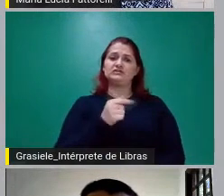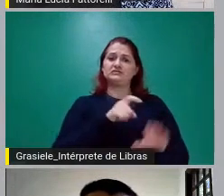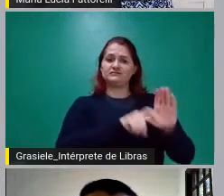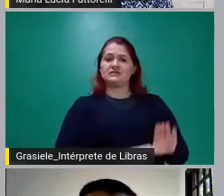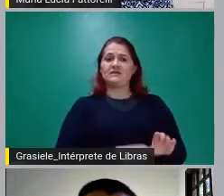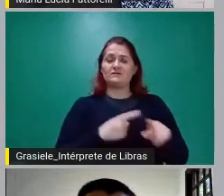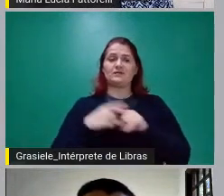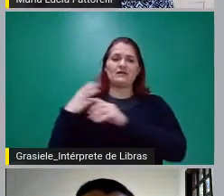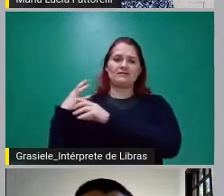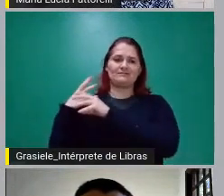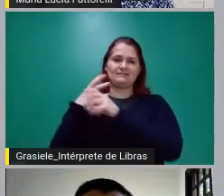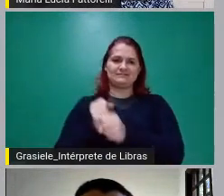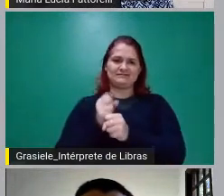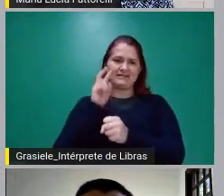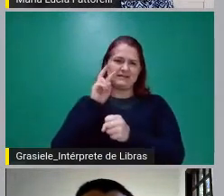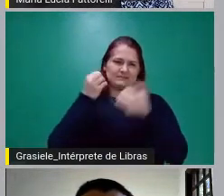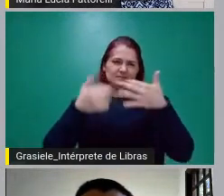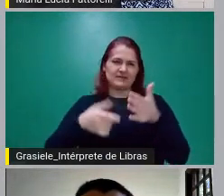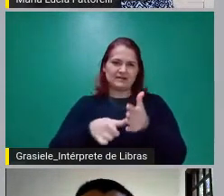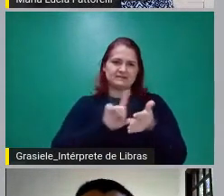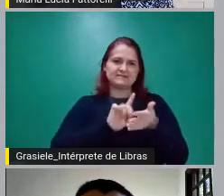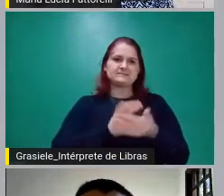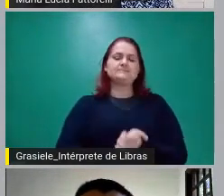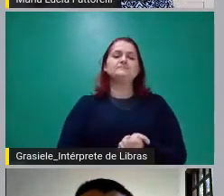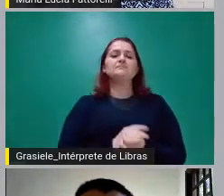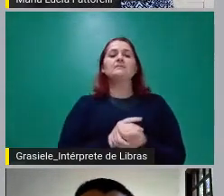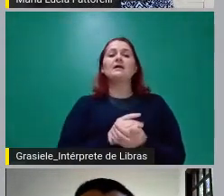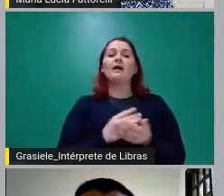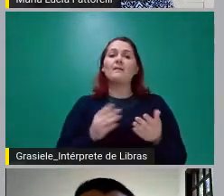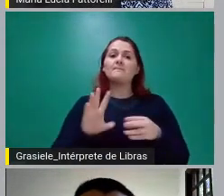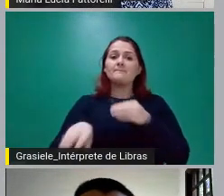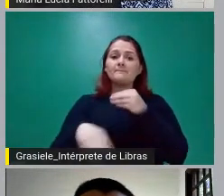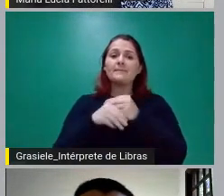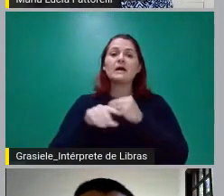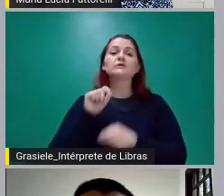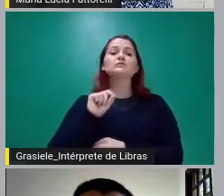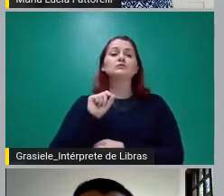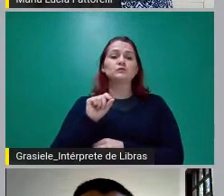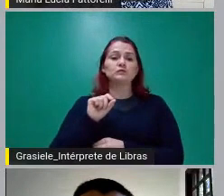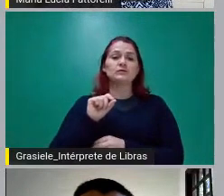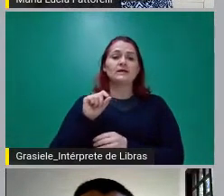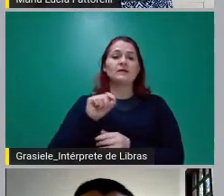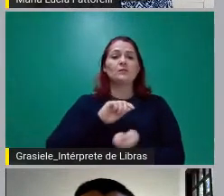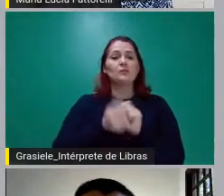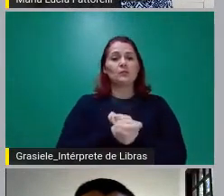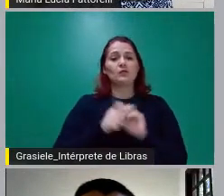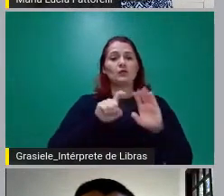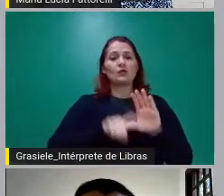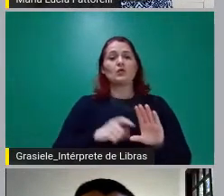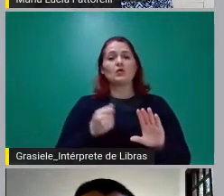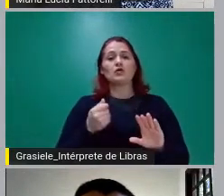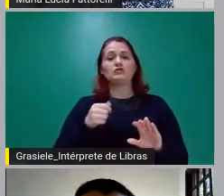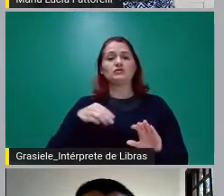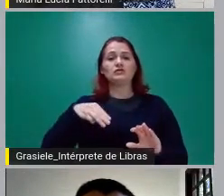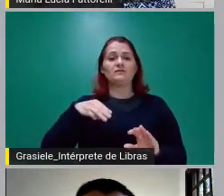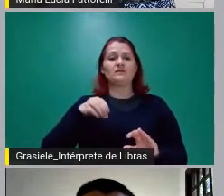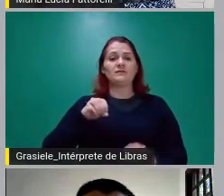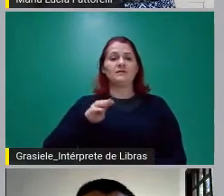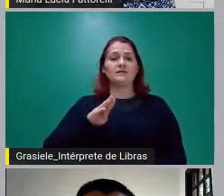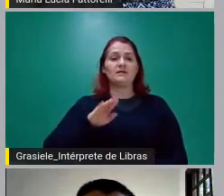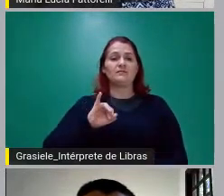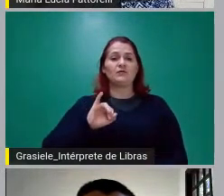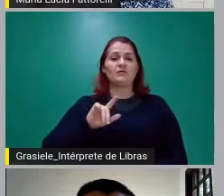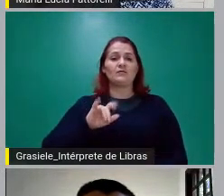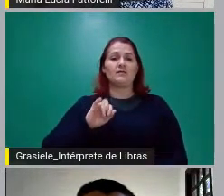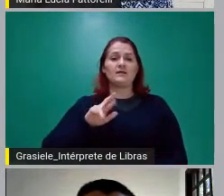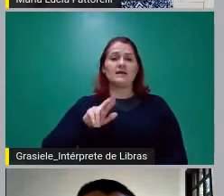causa da fase anterior, mas agora com mais um agravante, seria transformado em dívida mobiliária, em carteira de títulos da dívida externa, podendo ser